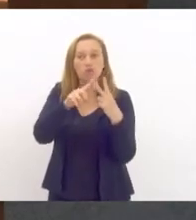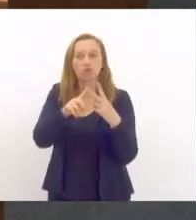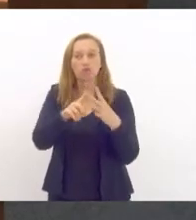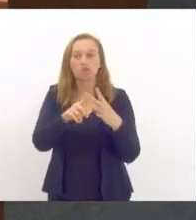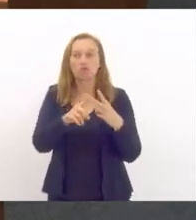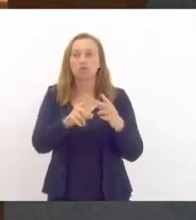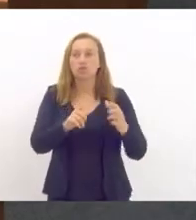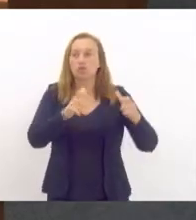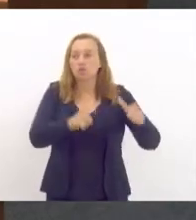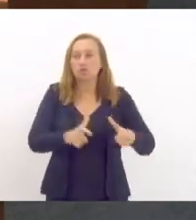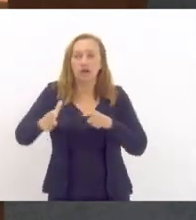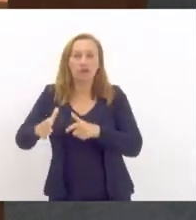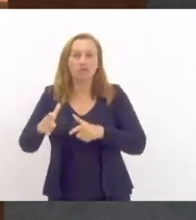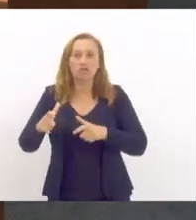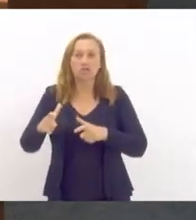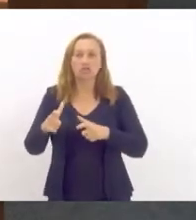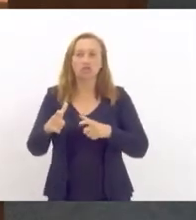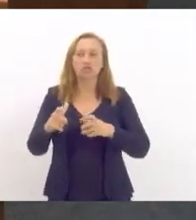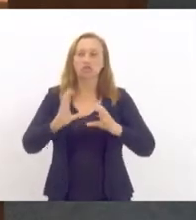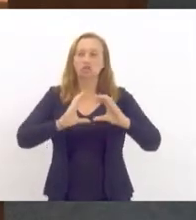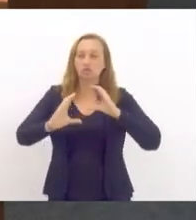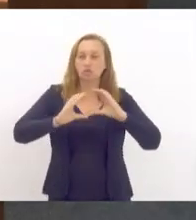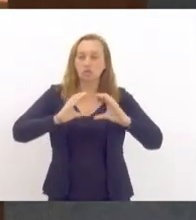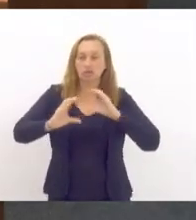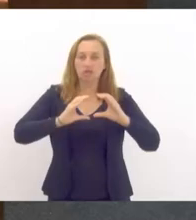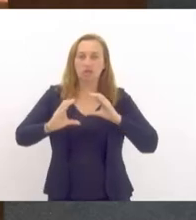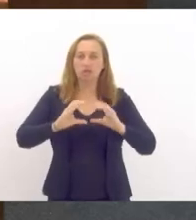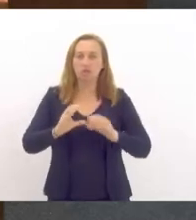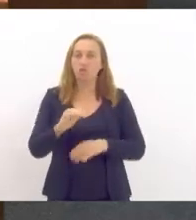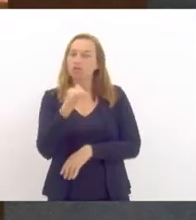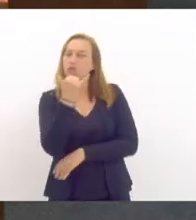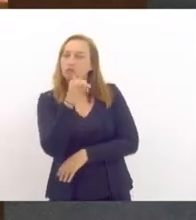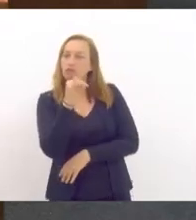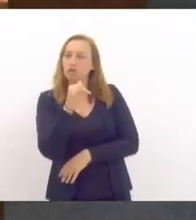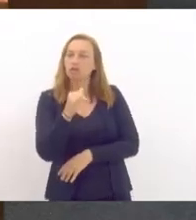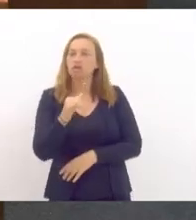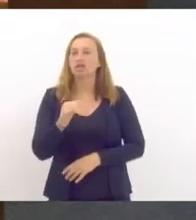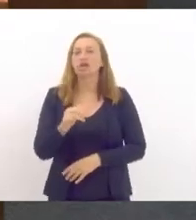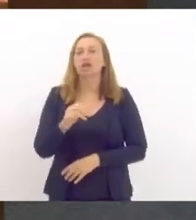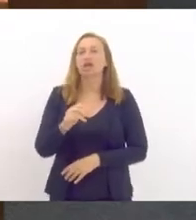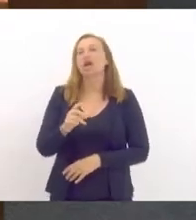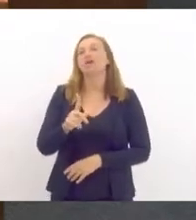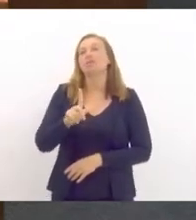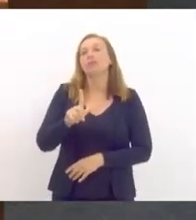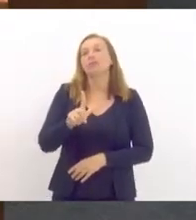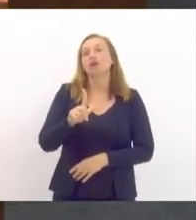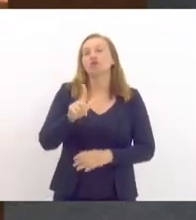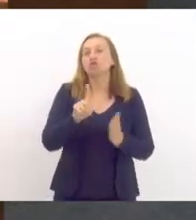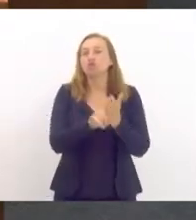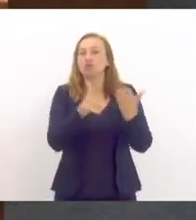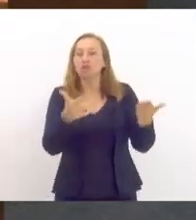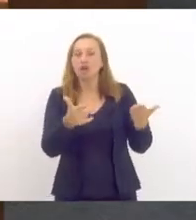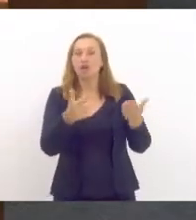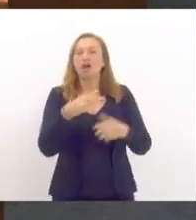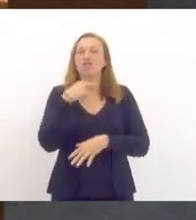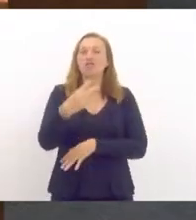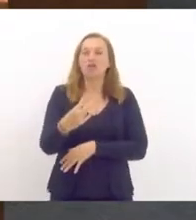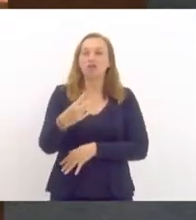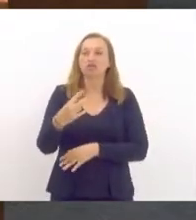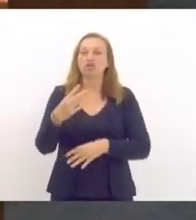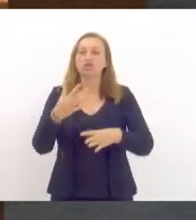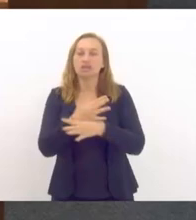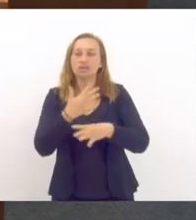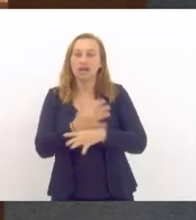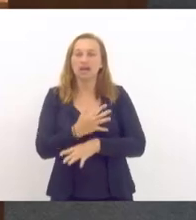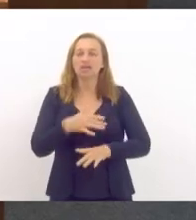de grande relevância no Sul Fluminense que é o jornal Voz da Cidade o jornal Diário do Vale é uma justa